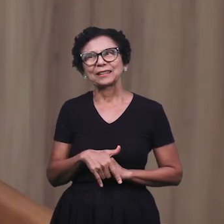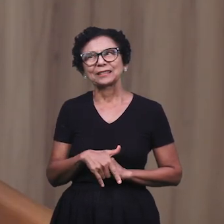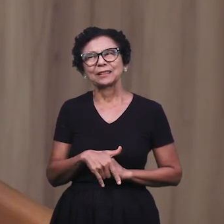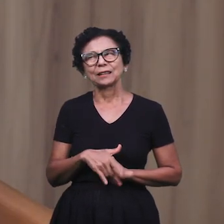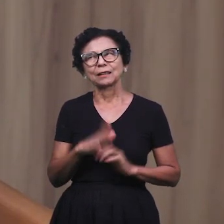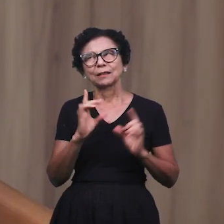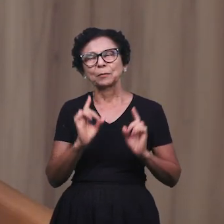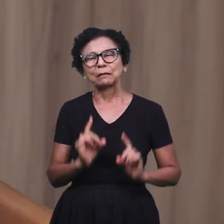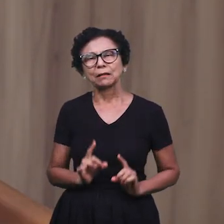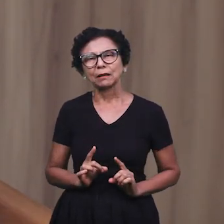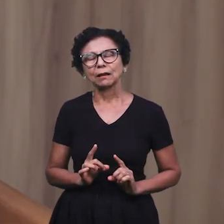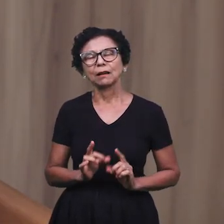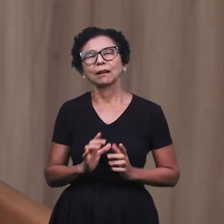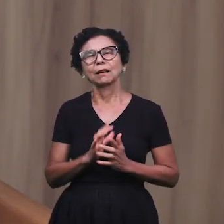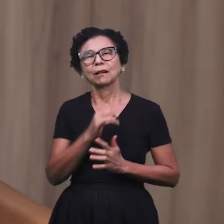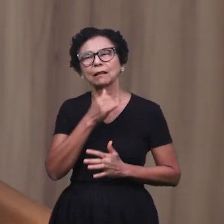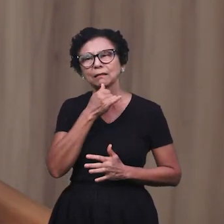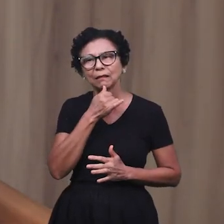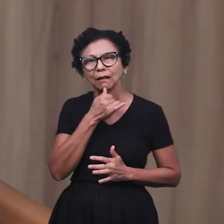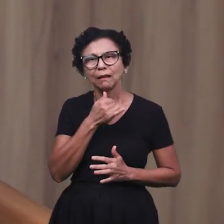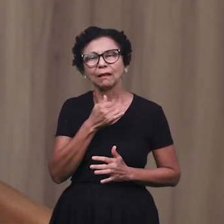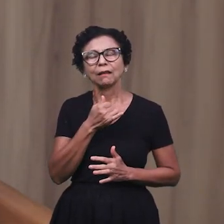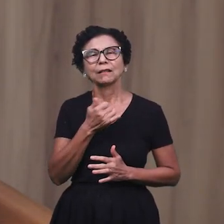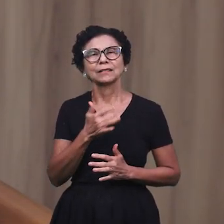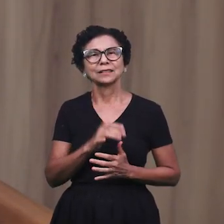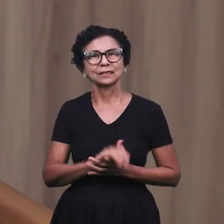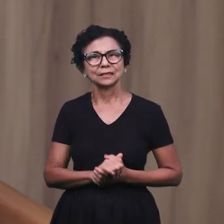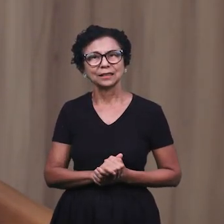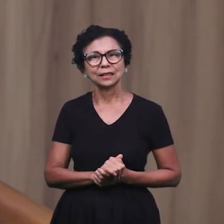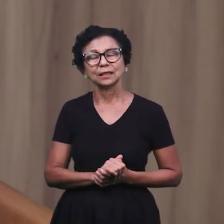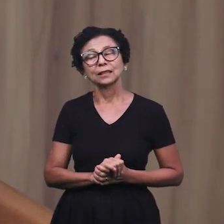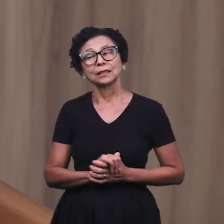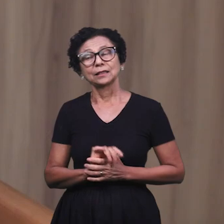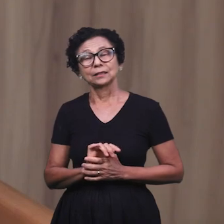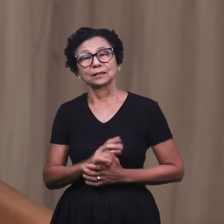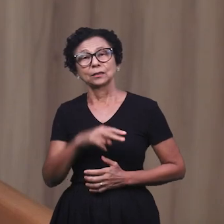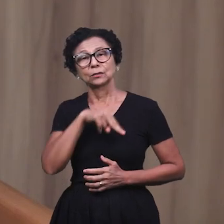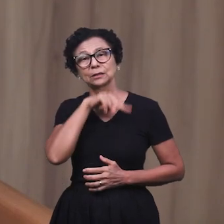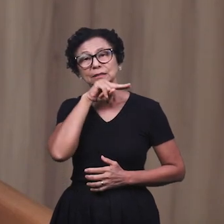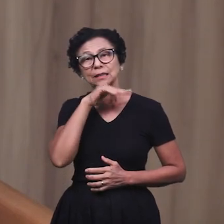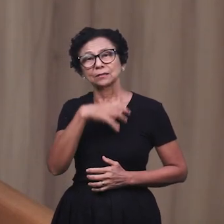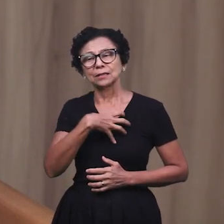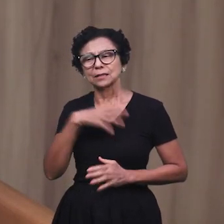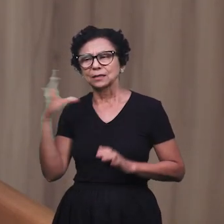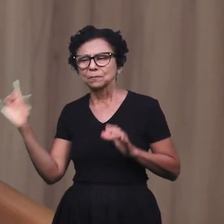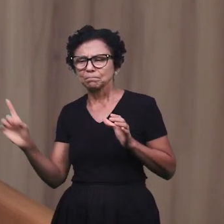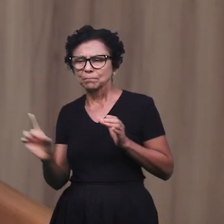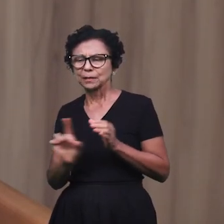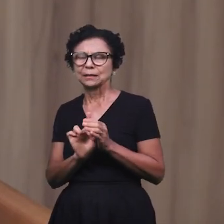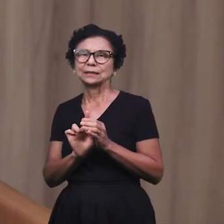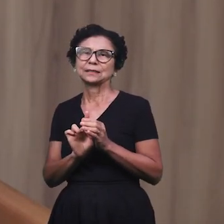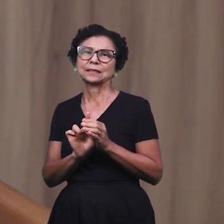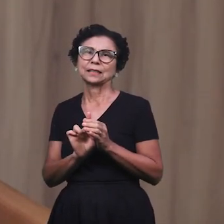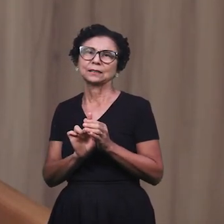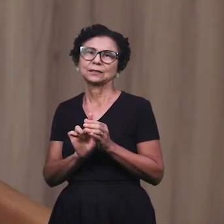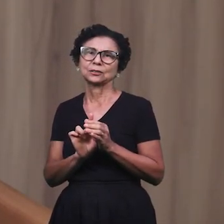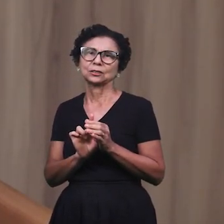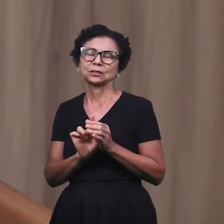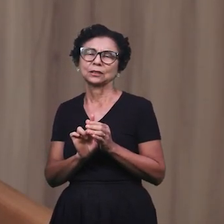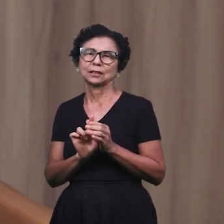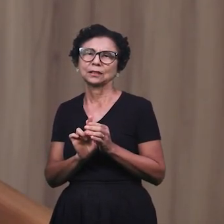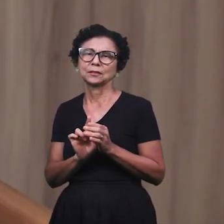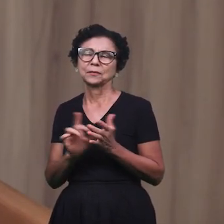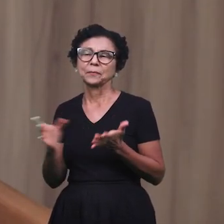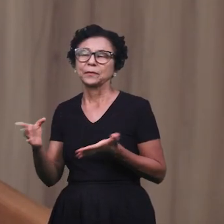também a geração, que os avós passam os valores da vida para as crianças, né? E hoje em dia, atualmente,